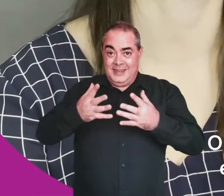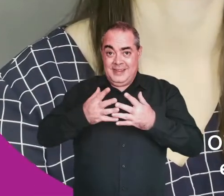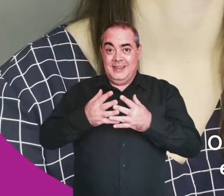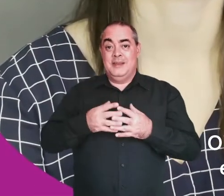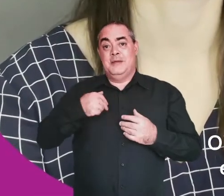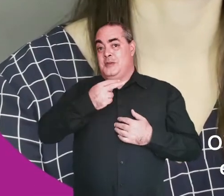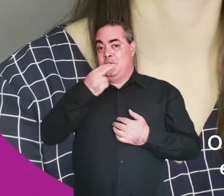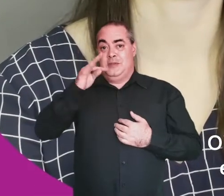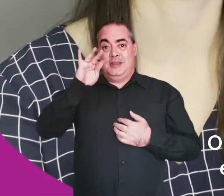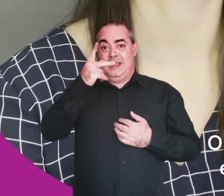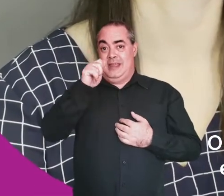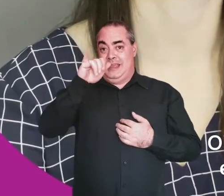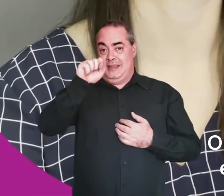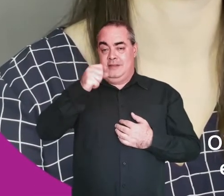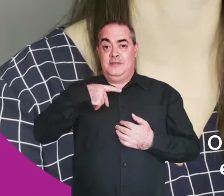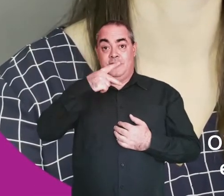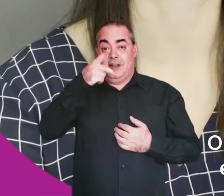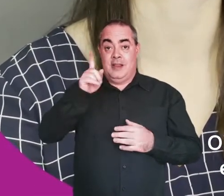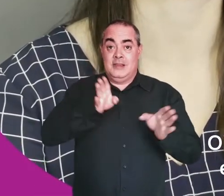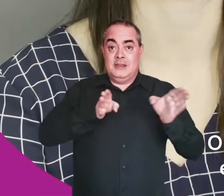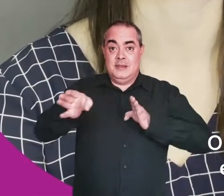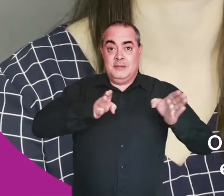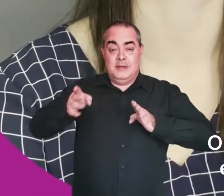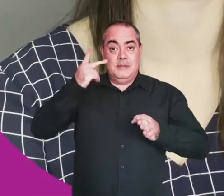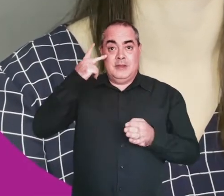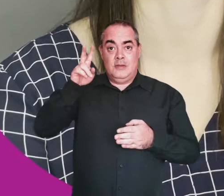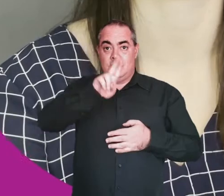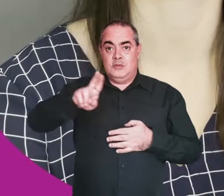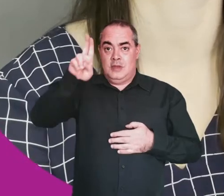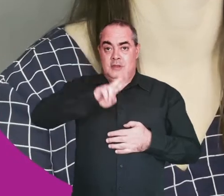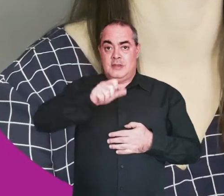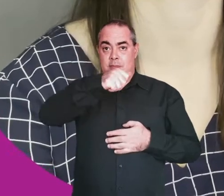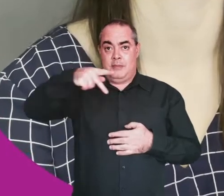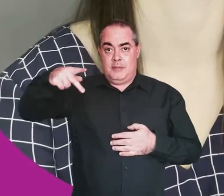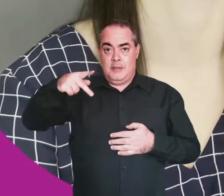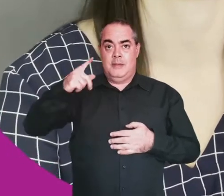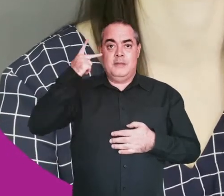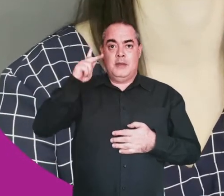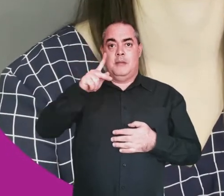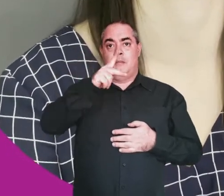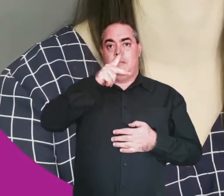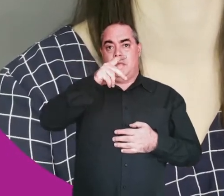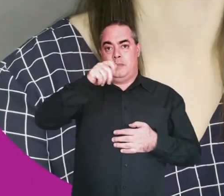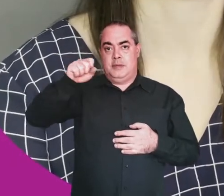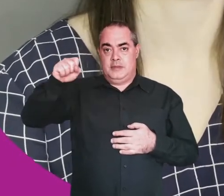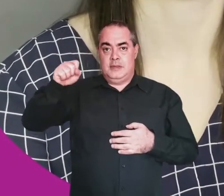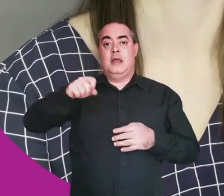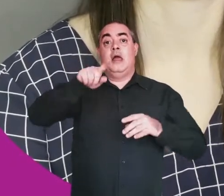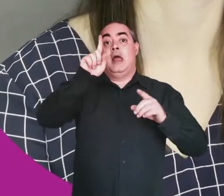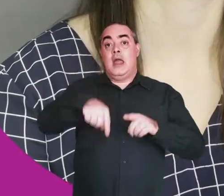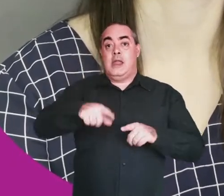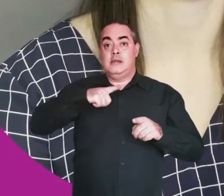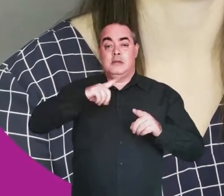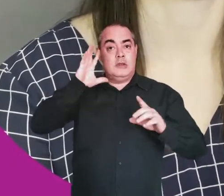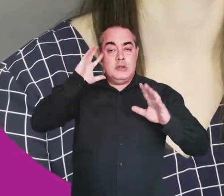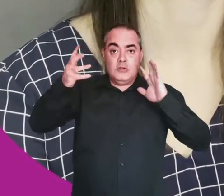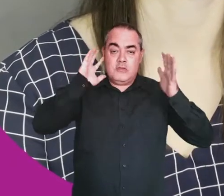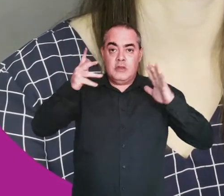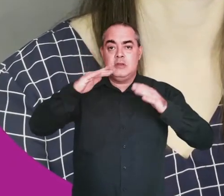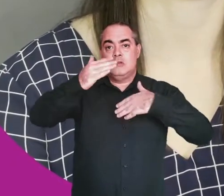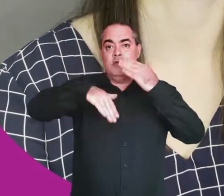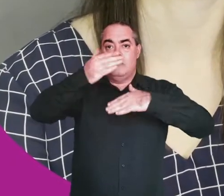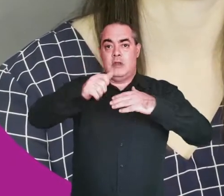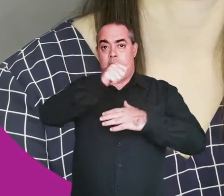pessoal, tudo bem? Meu nome é Thaís e hoje eu vou falar sobre acessibilidade para usuários de aplicativos em Power Apps. O Power Apps é uma solução para